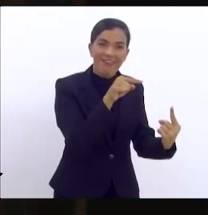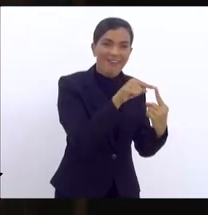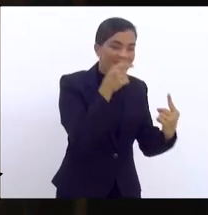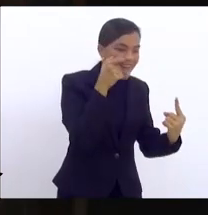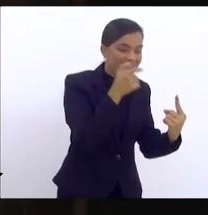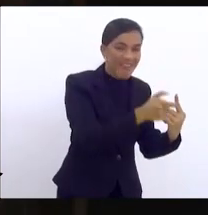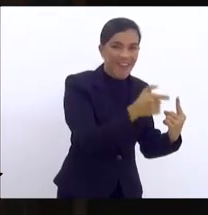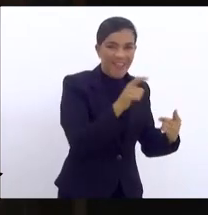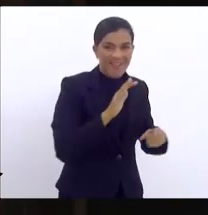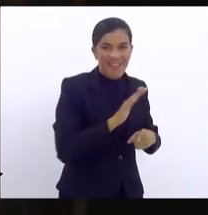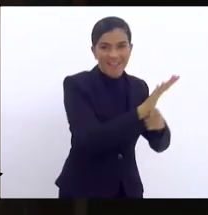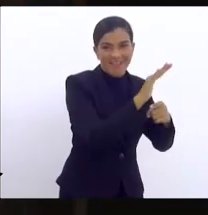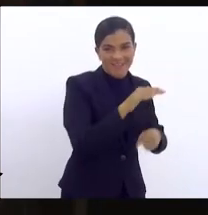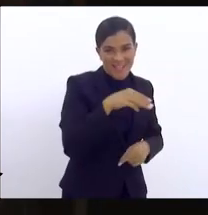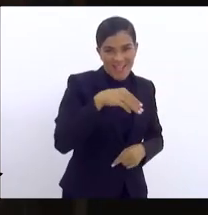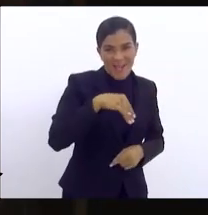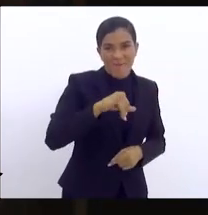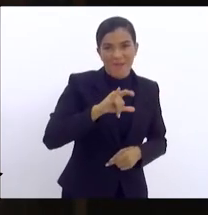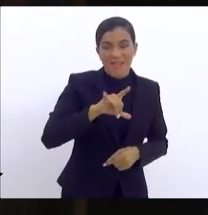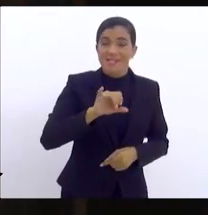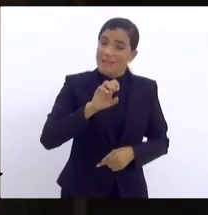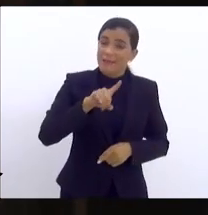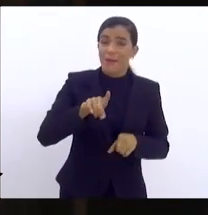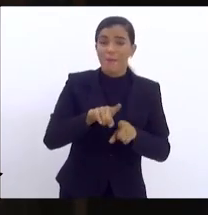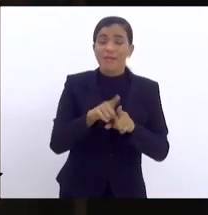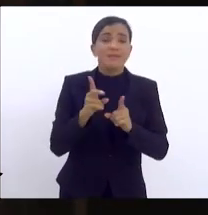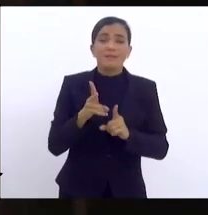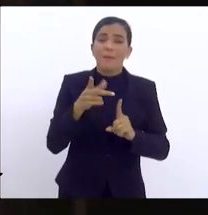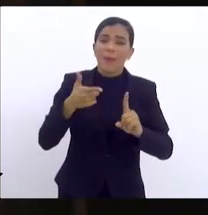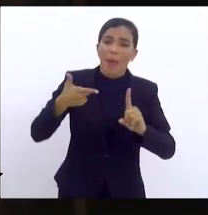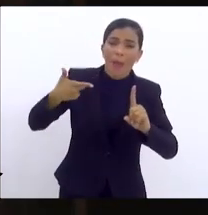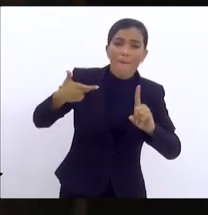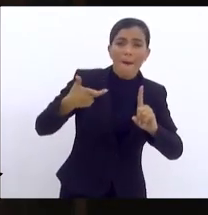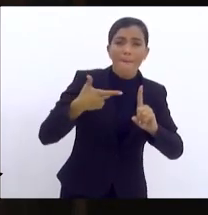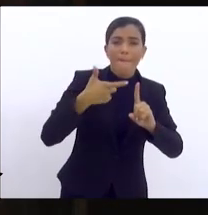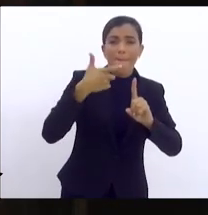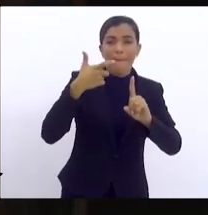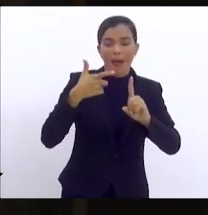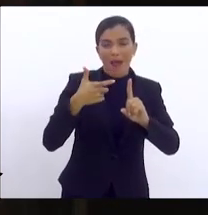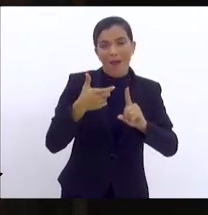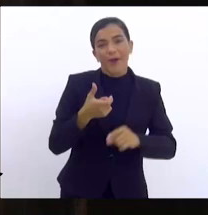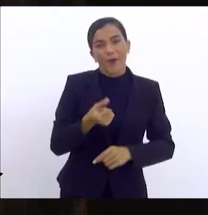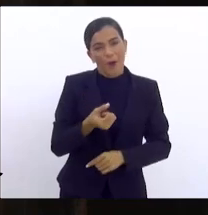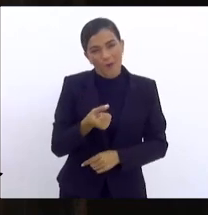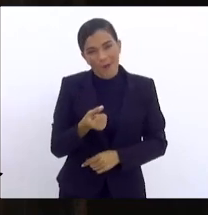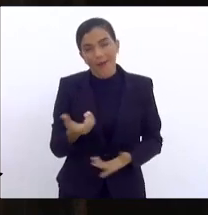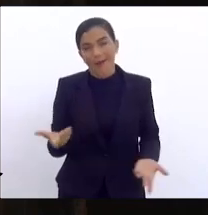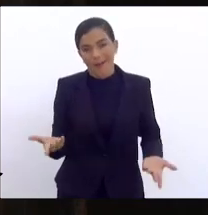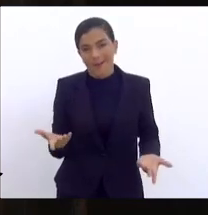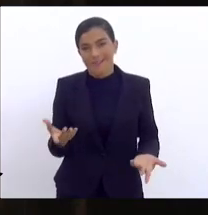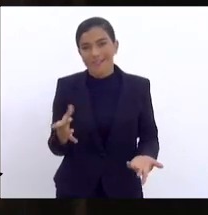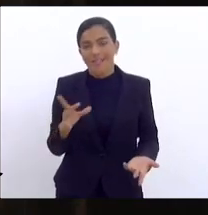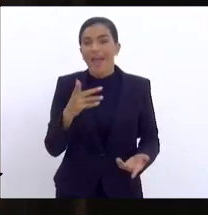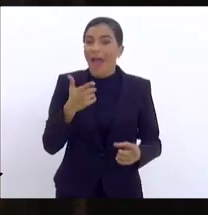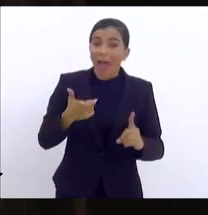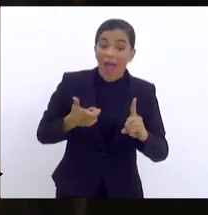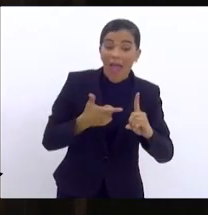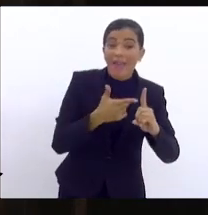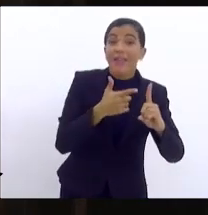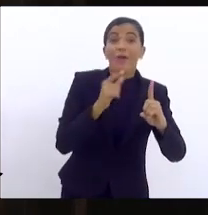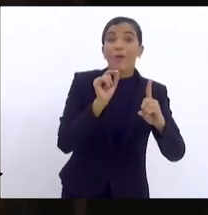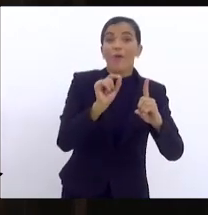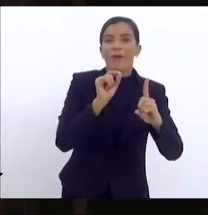como todo Marginal ataque covarde né Eles não falam da pessoa pública eles vão no seu pessoal